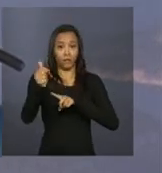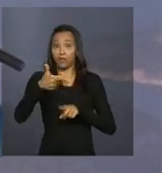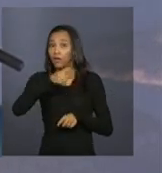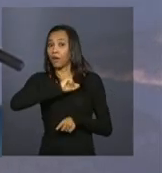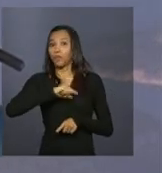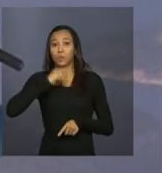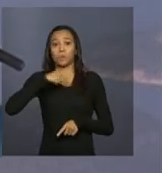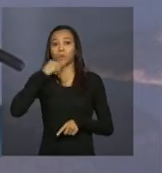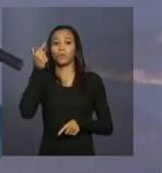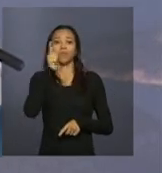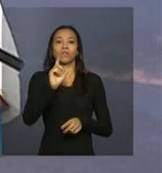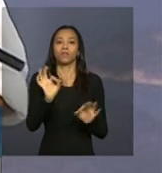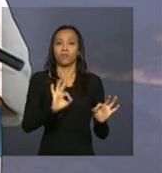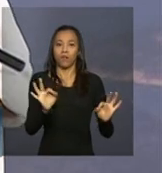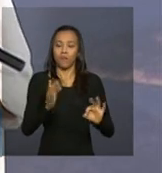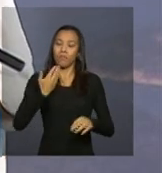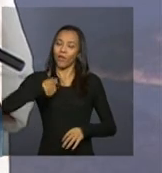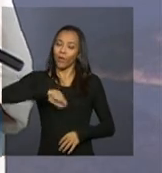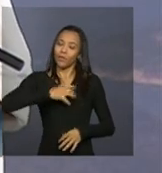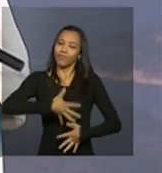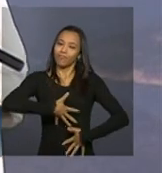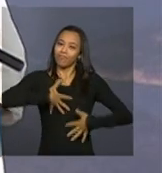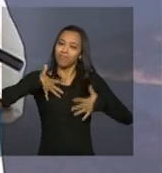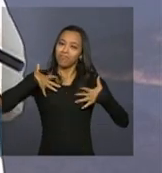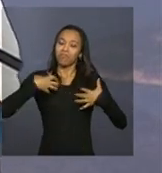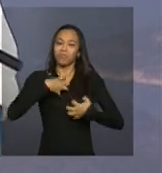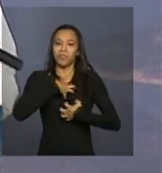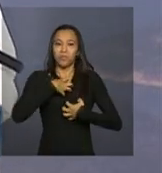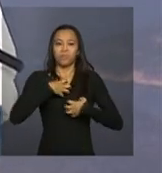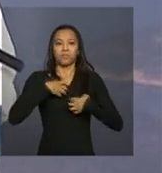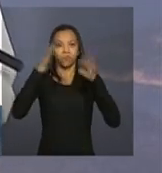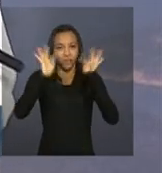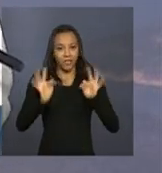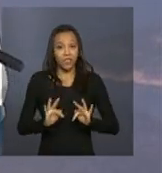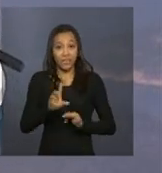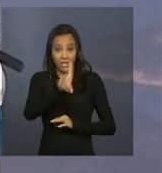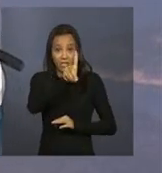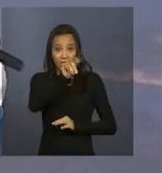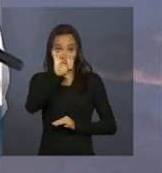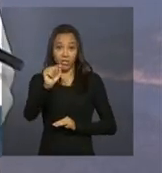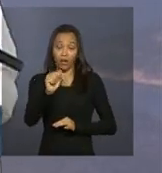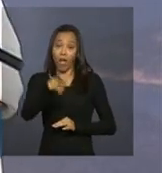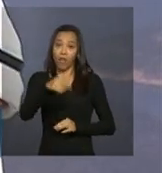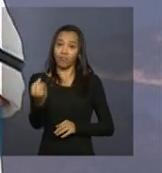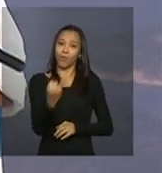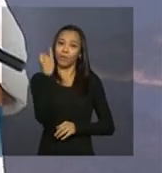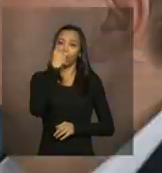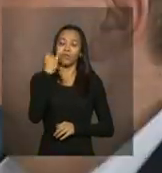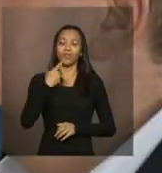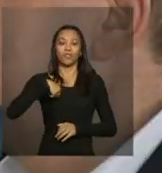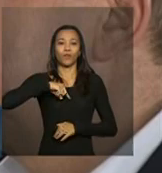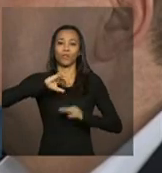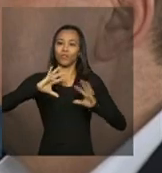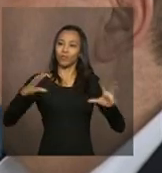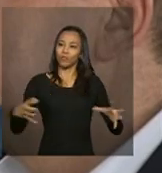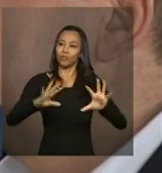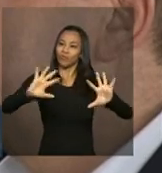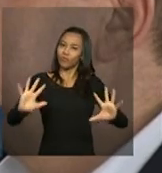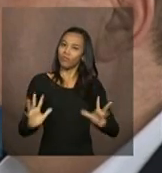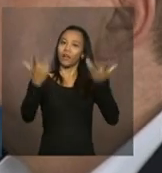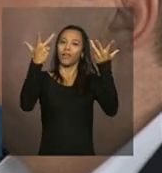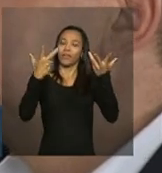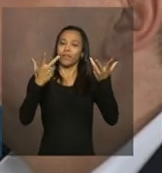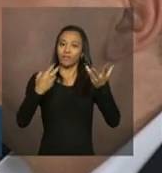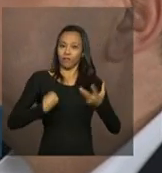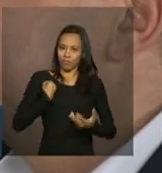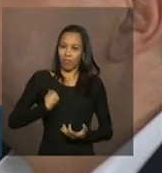vencia. Para a gente é uma honra, presidenta, nessa data tão importante, a gente poder comemorar com a presença